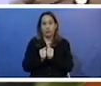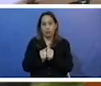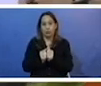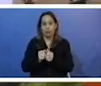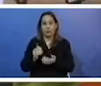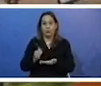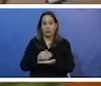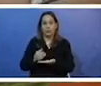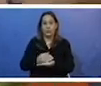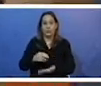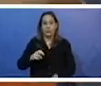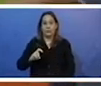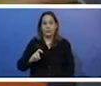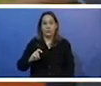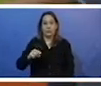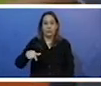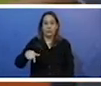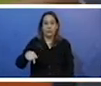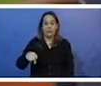57?